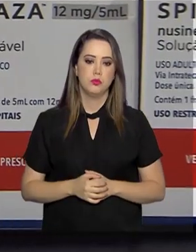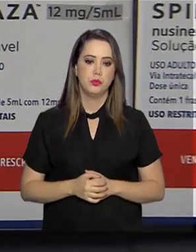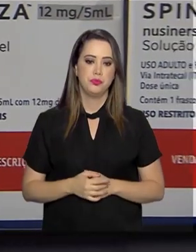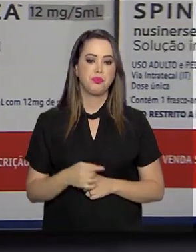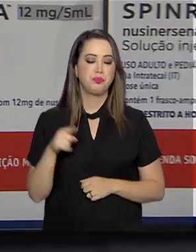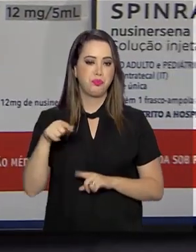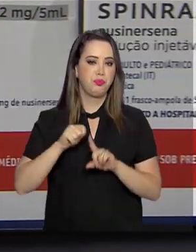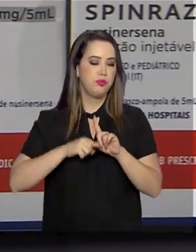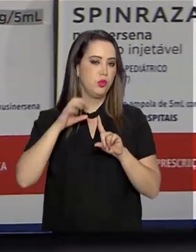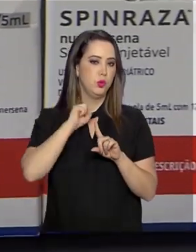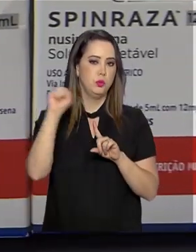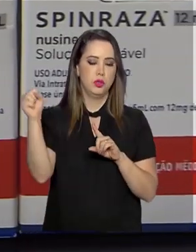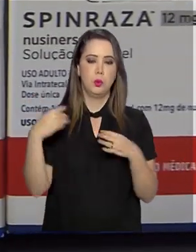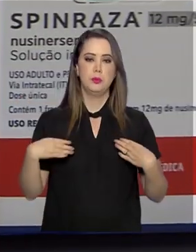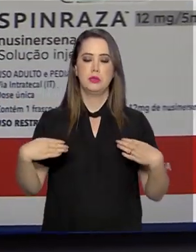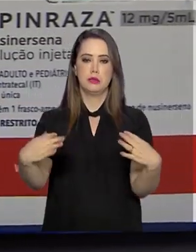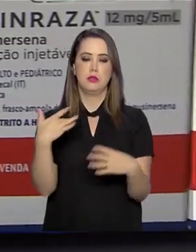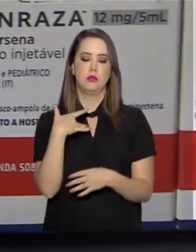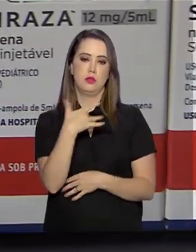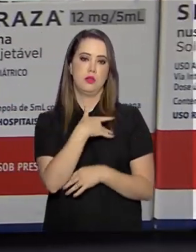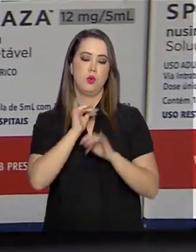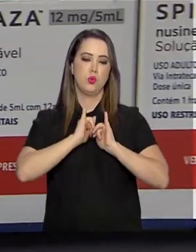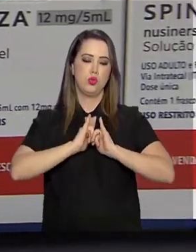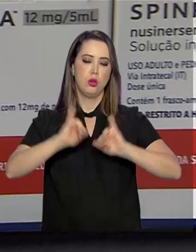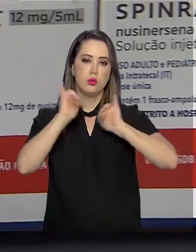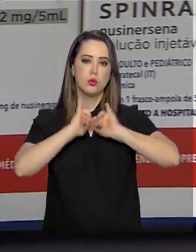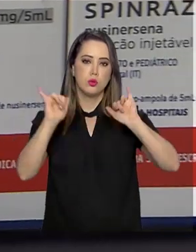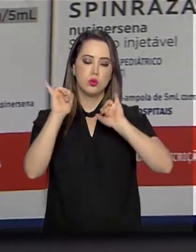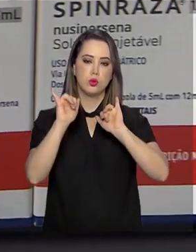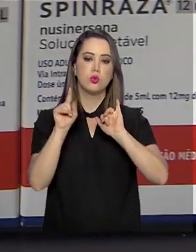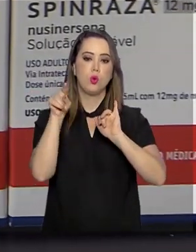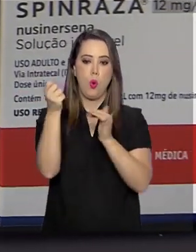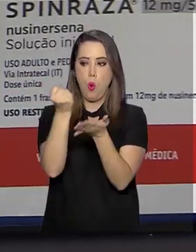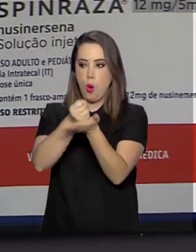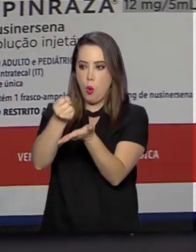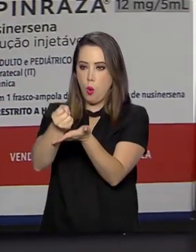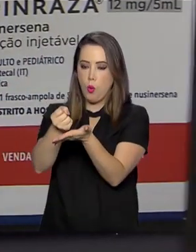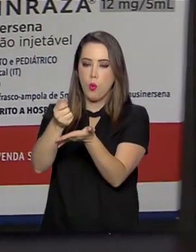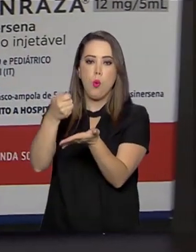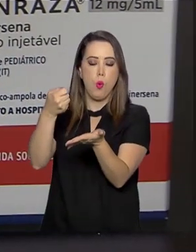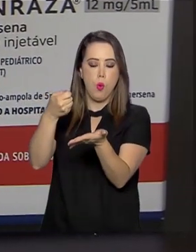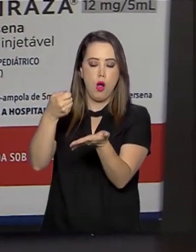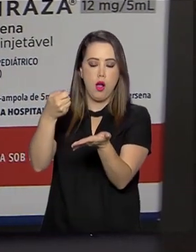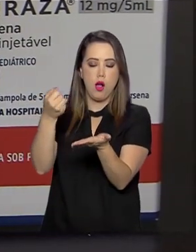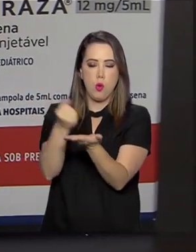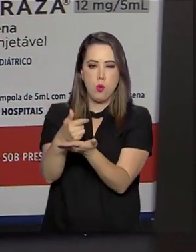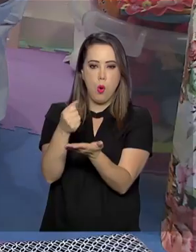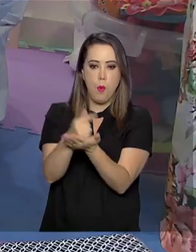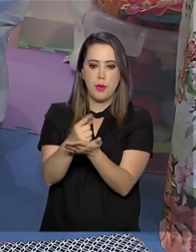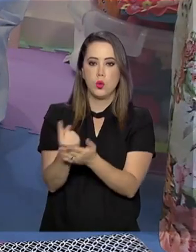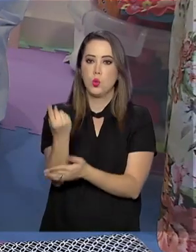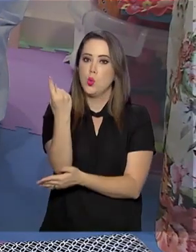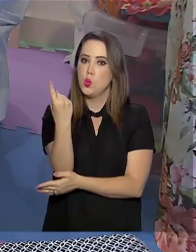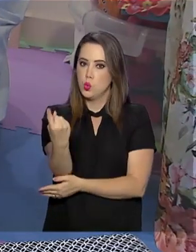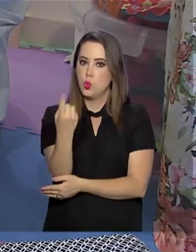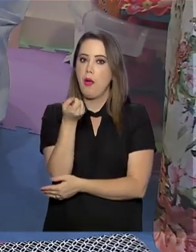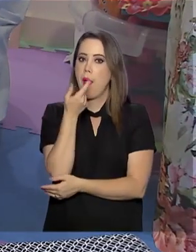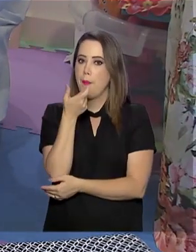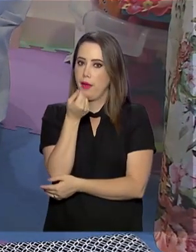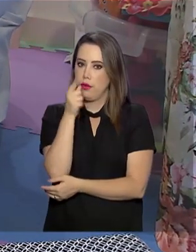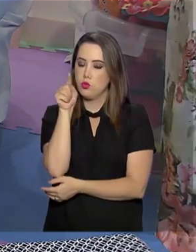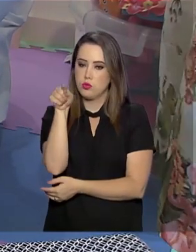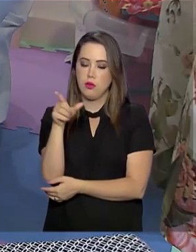abril deste ano o ministério da saúde anunciou a incorporação do único medicamento para o tipo 1 da ami forma mais